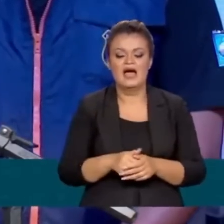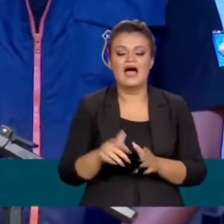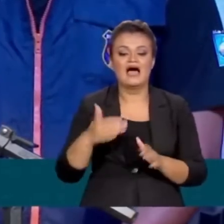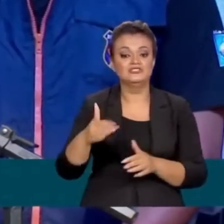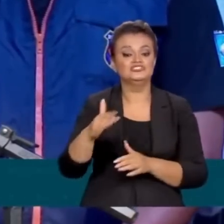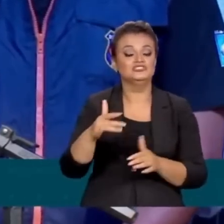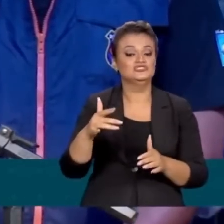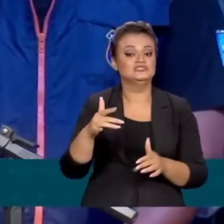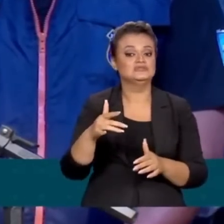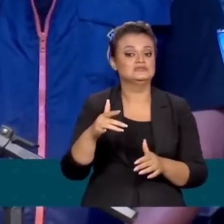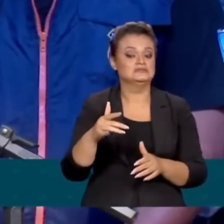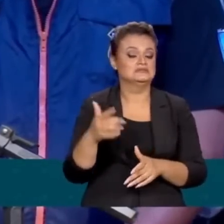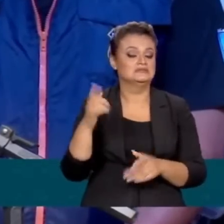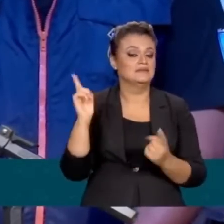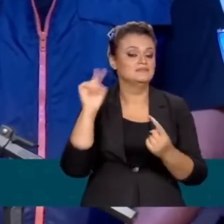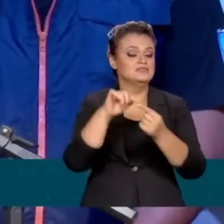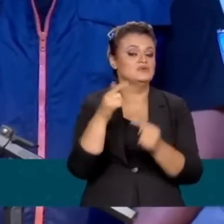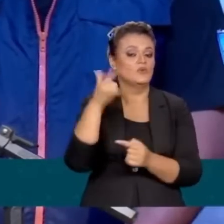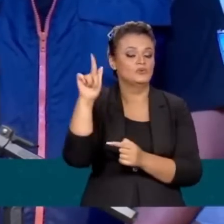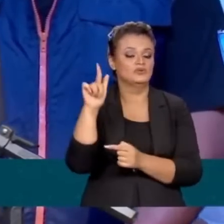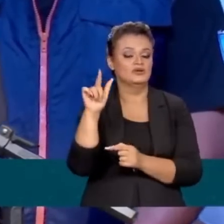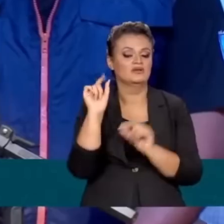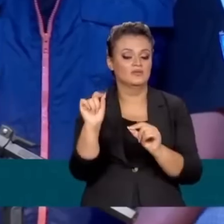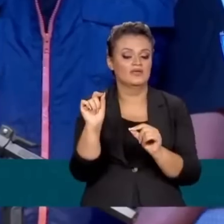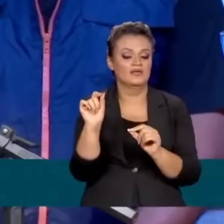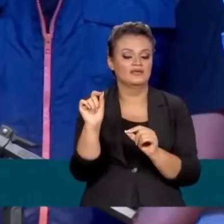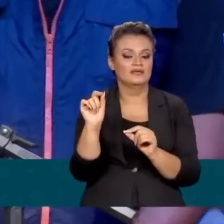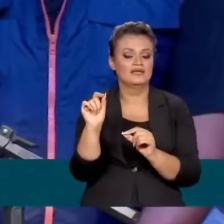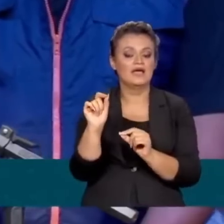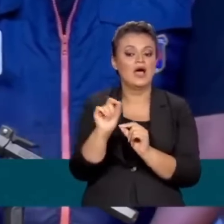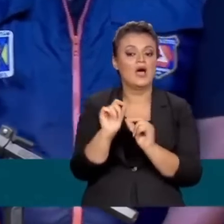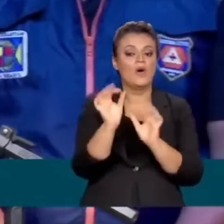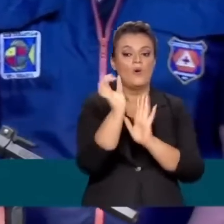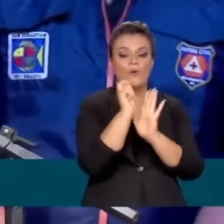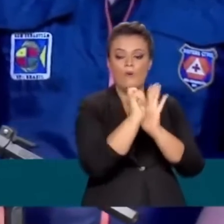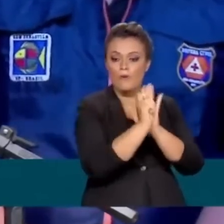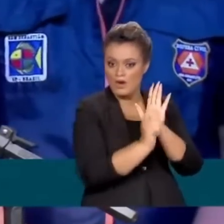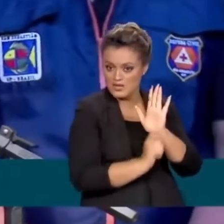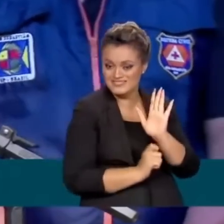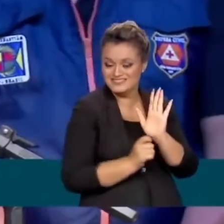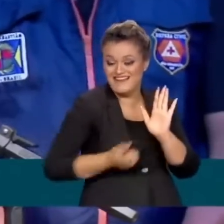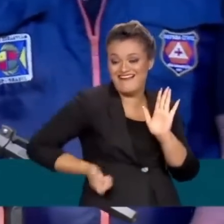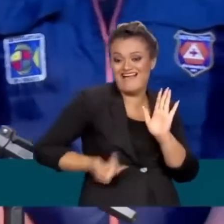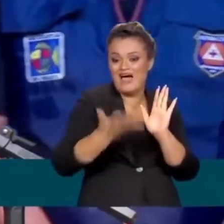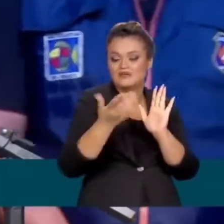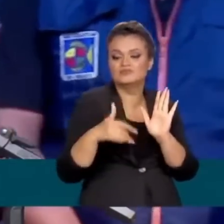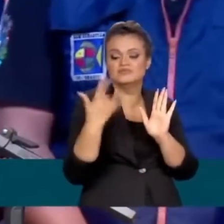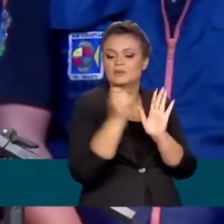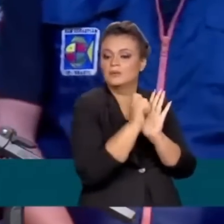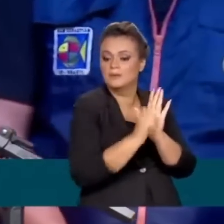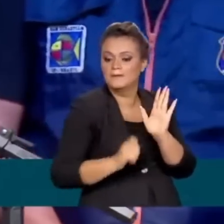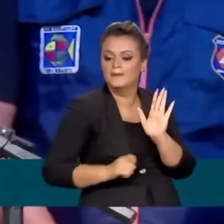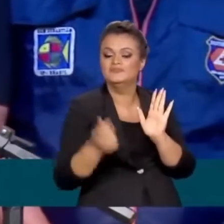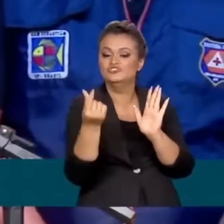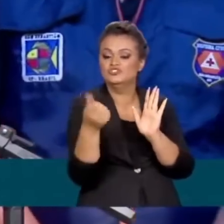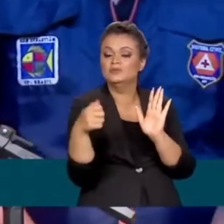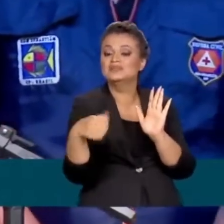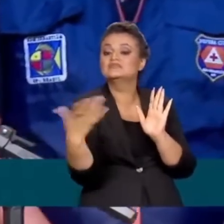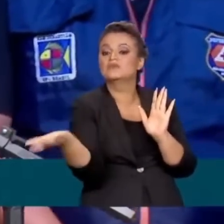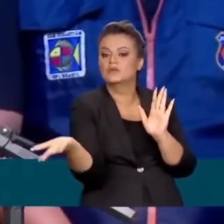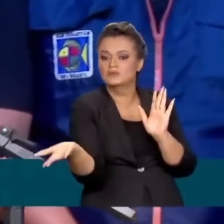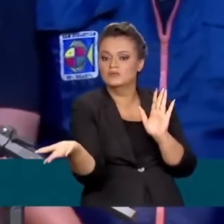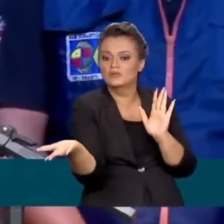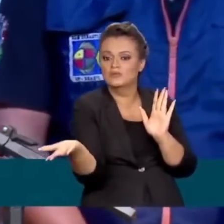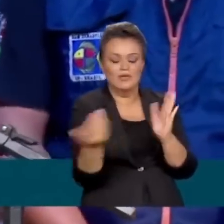uma outra função que é preparar a despesas que nós vamos ter por conta dos acontecimentos aqui agora você